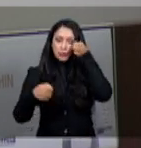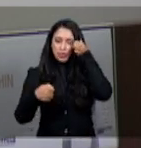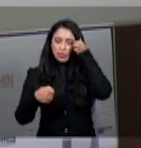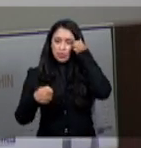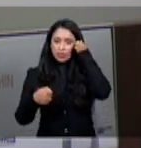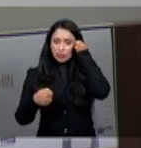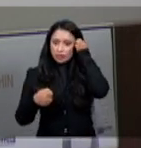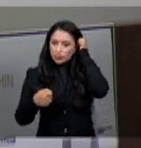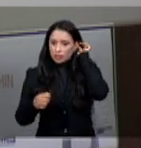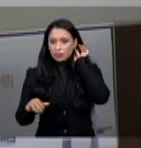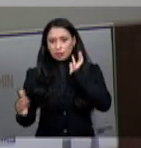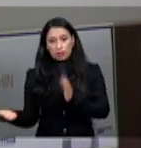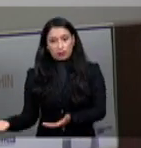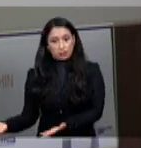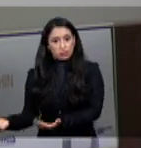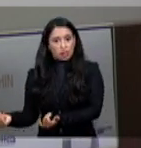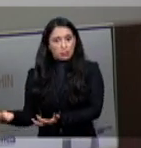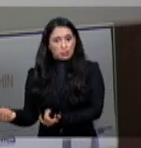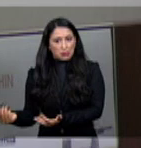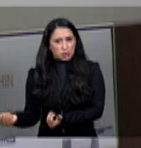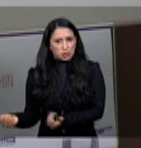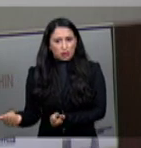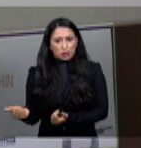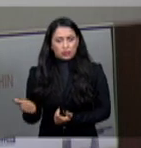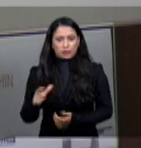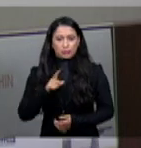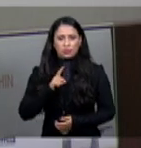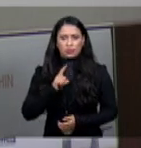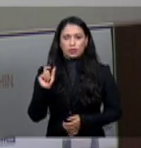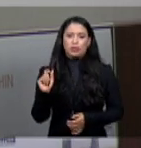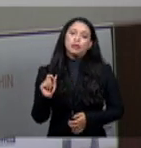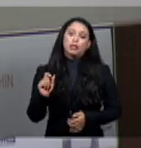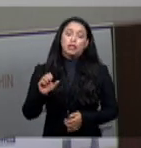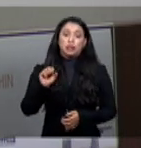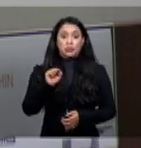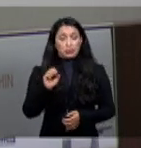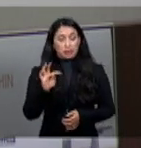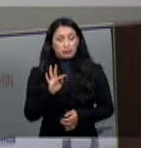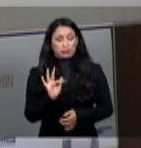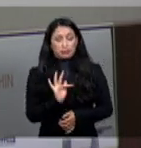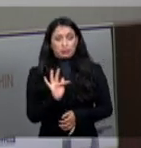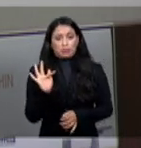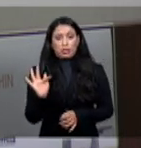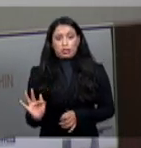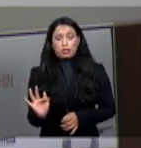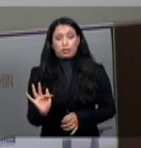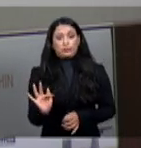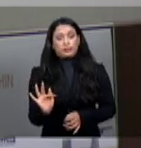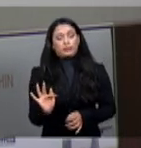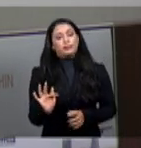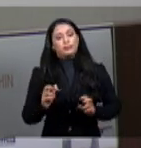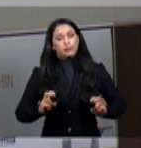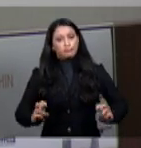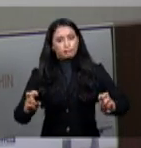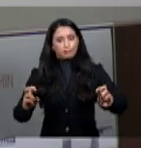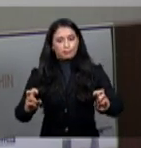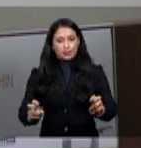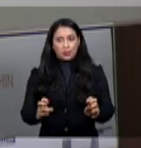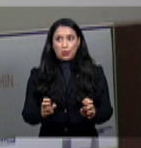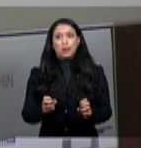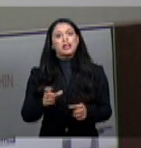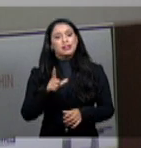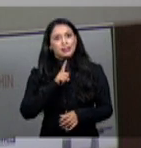no futuro é um Supremo Tribunal Federal no Brasil com 11 mulheres é muito obrigado